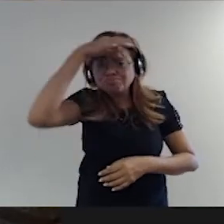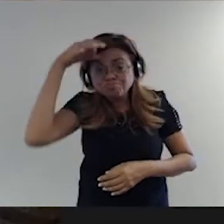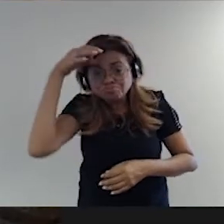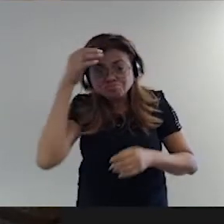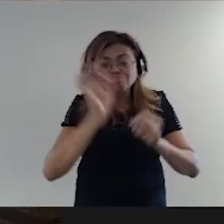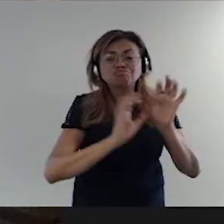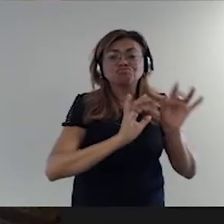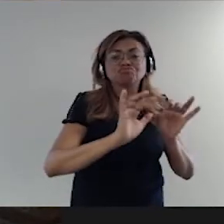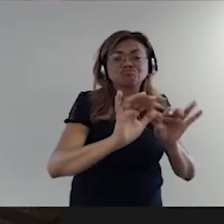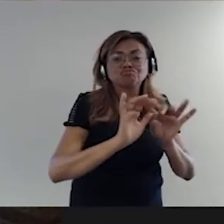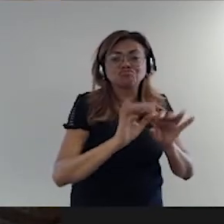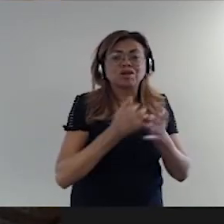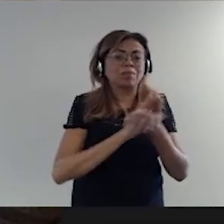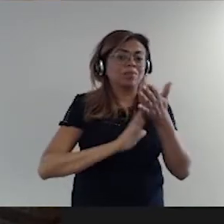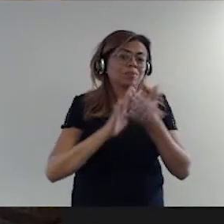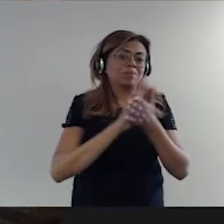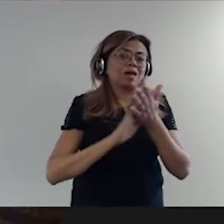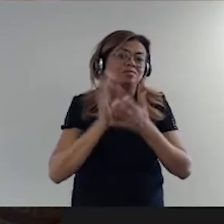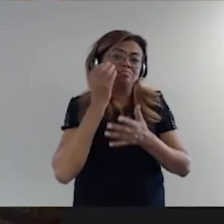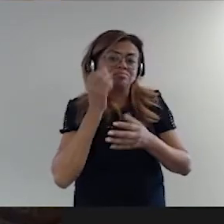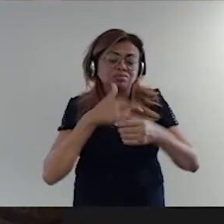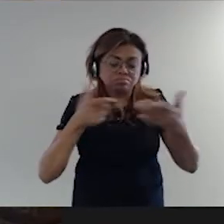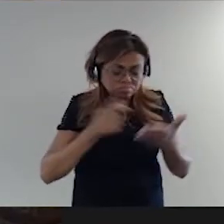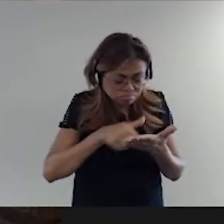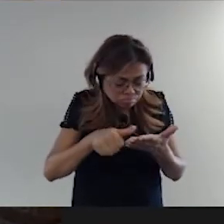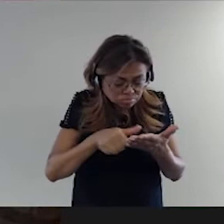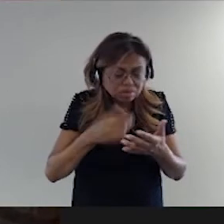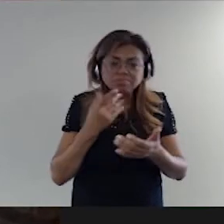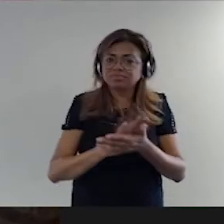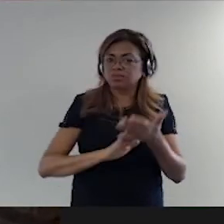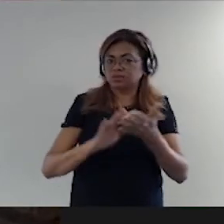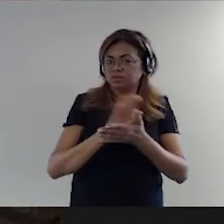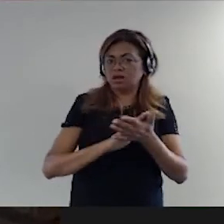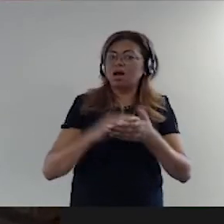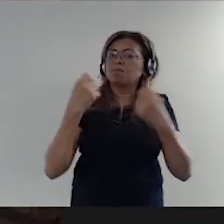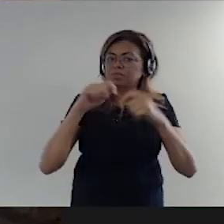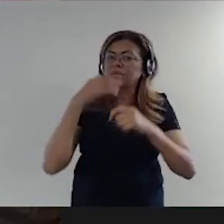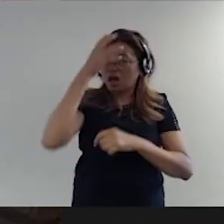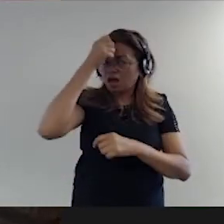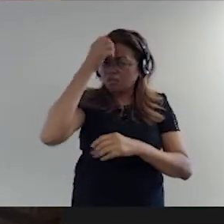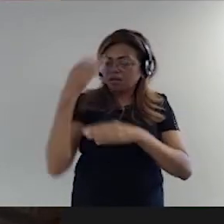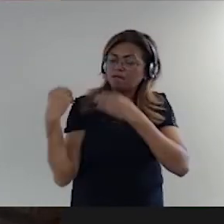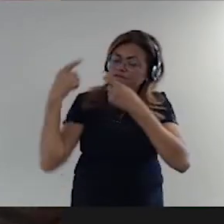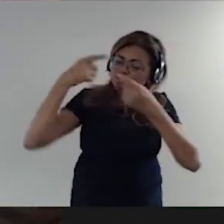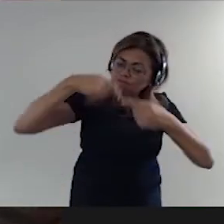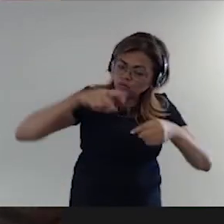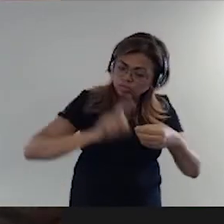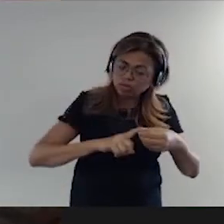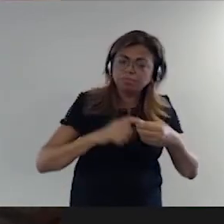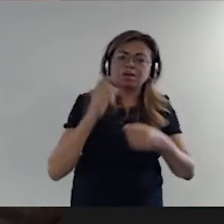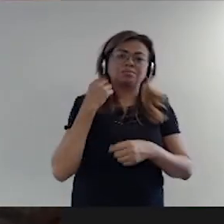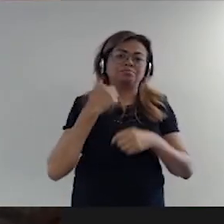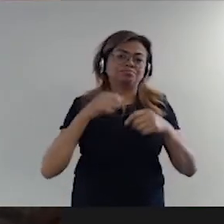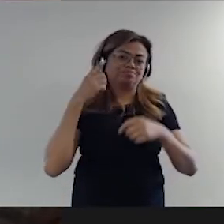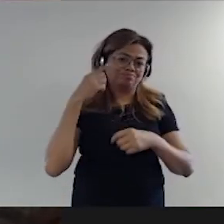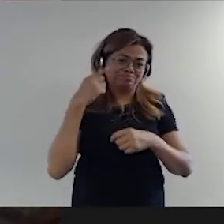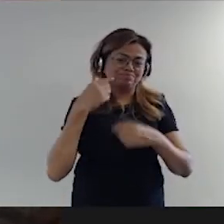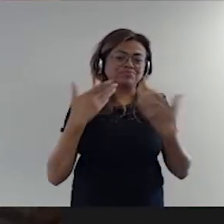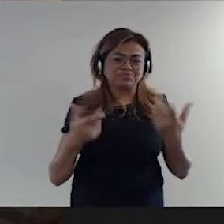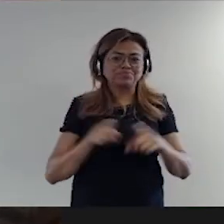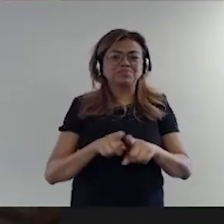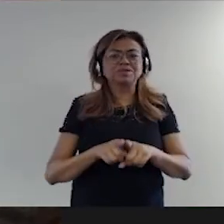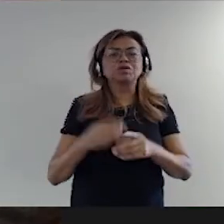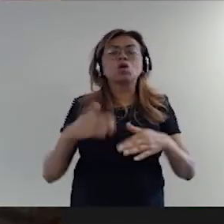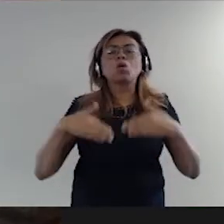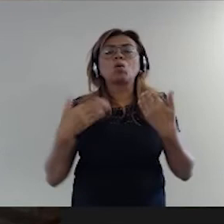para a capacidade de interagir com essas novas tecnologias. Eu quero falar aqui de inovações legislativas e de tendências